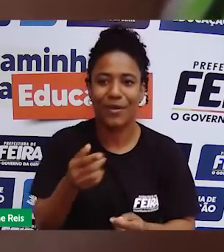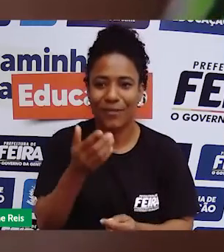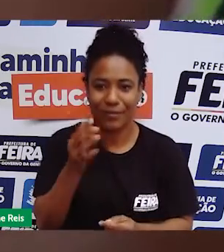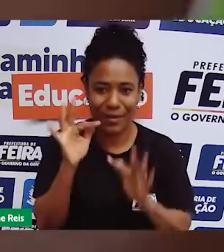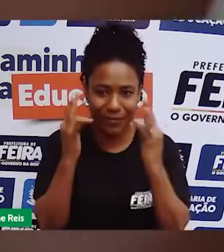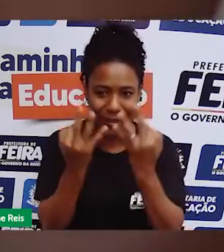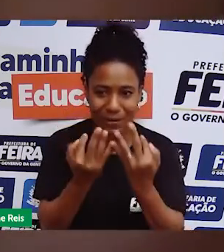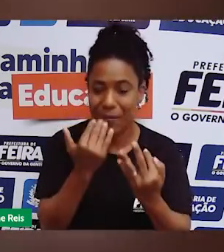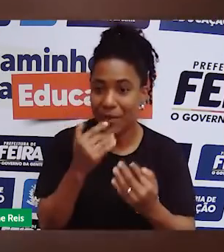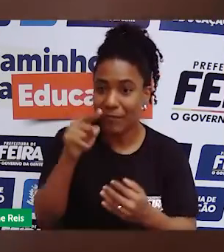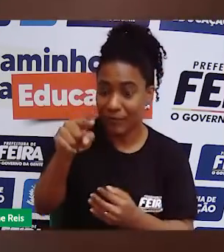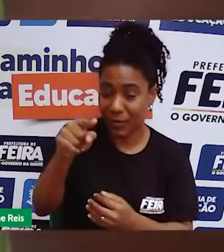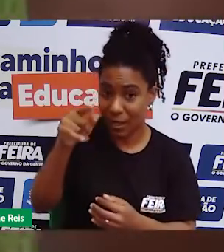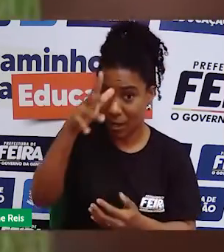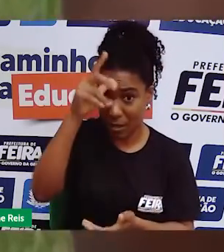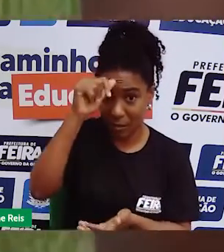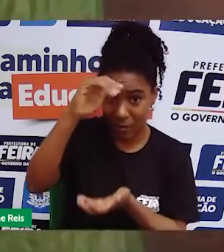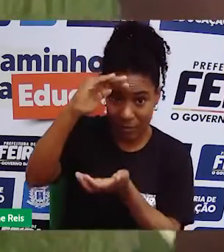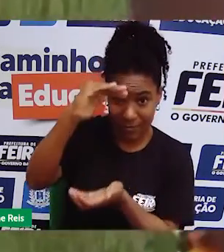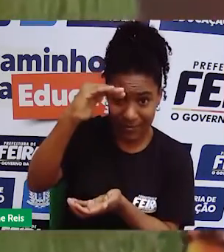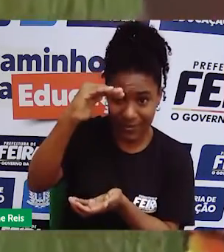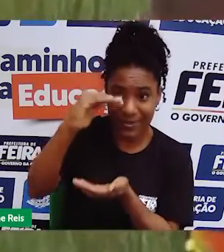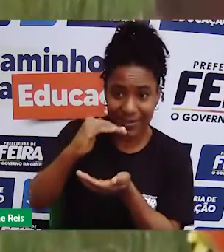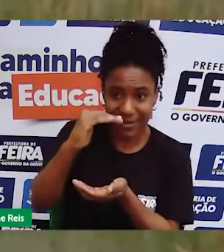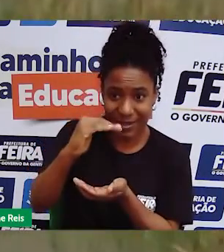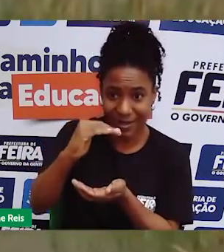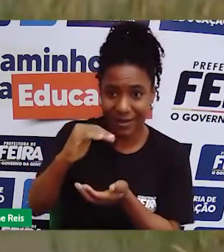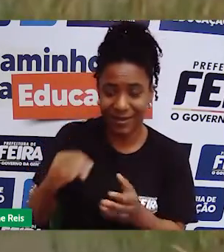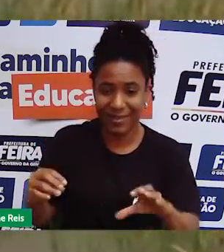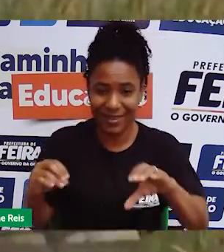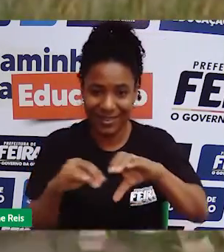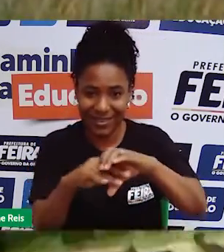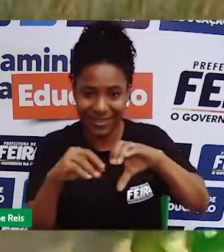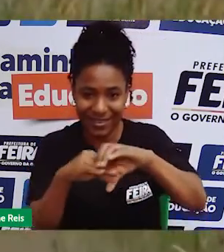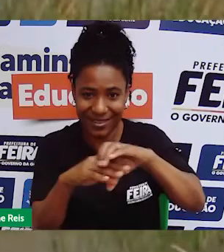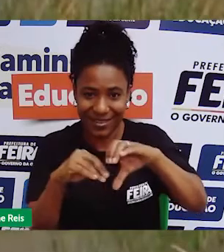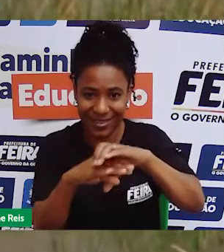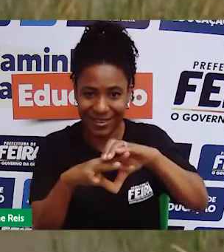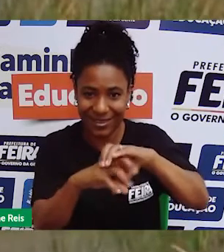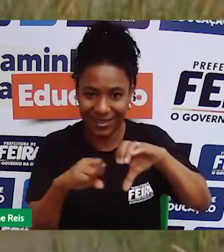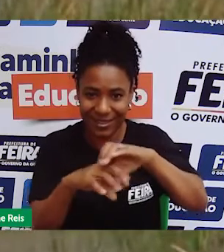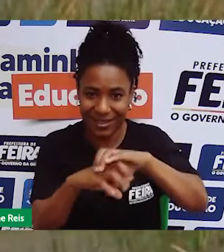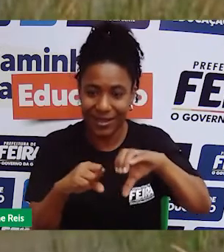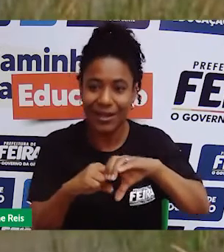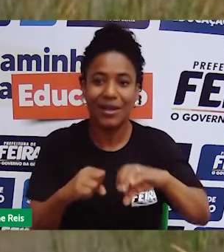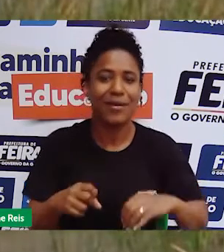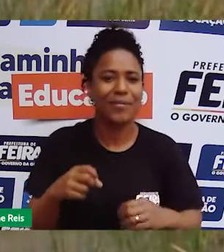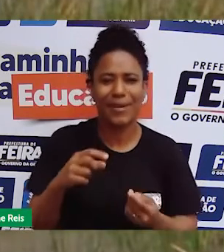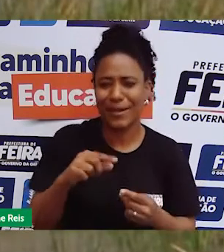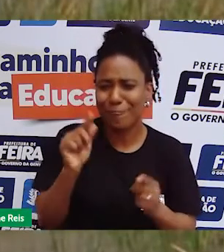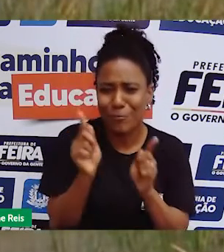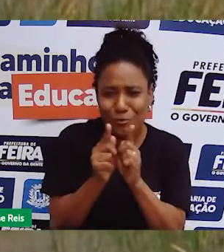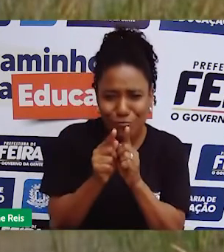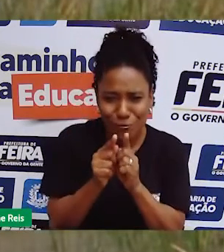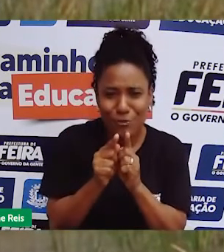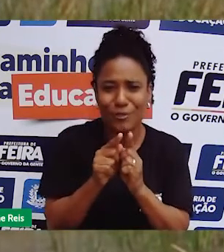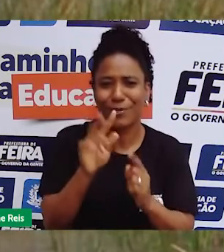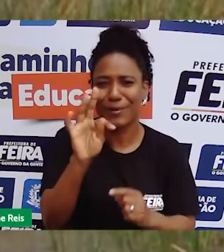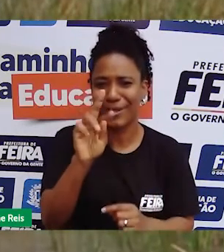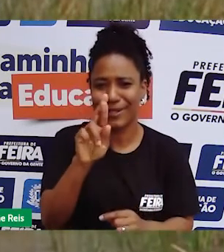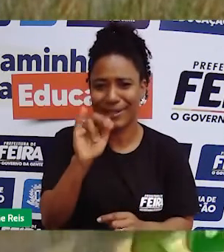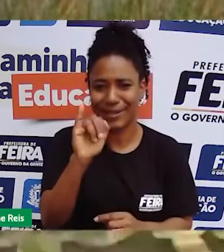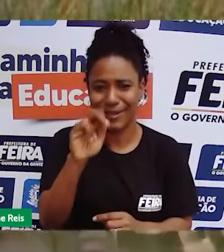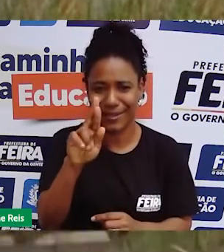Ela transforma uma garrafa PET em uma espécie de armadilha. Tem piaba, traíra,